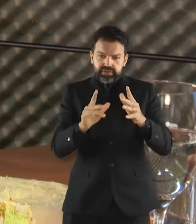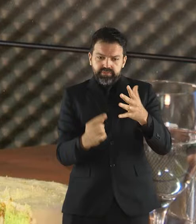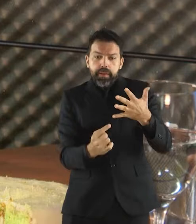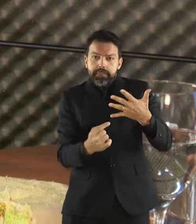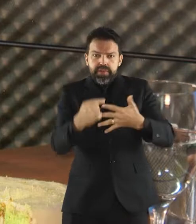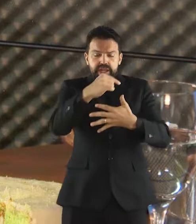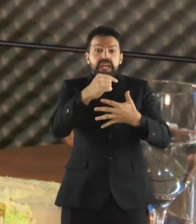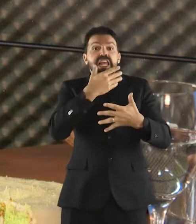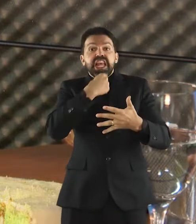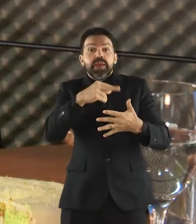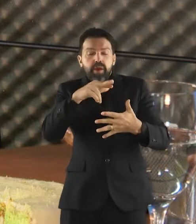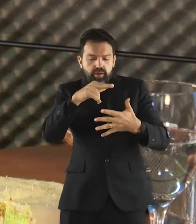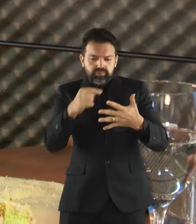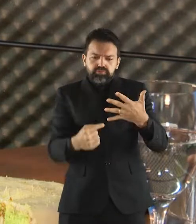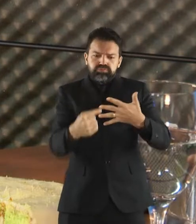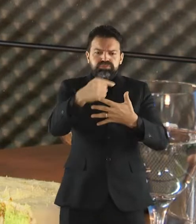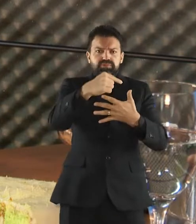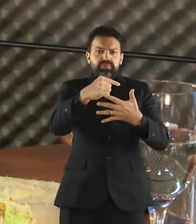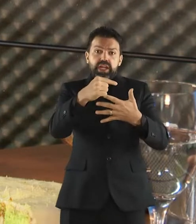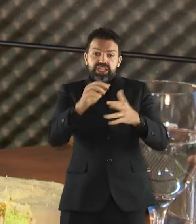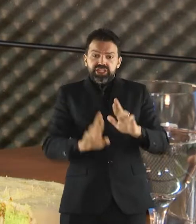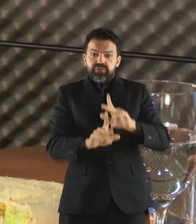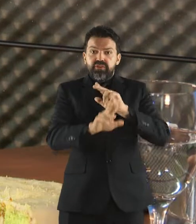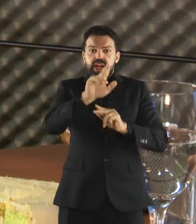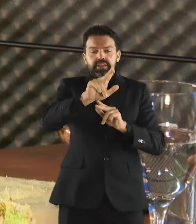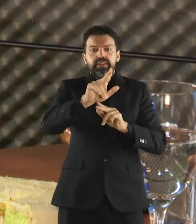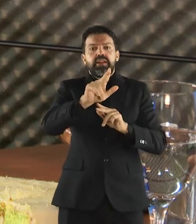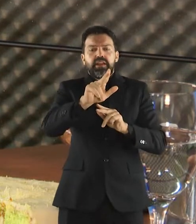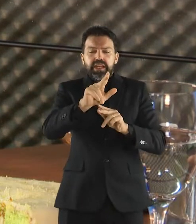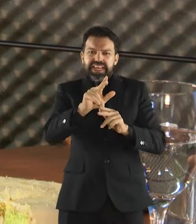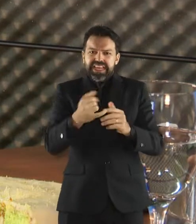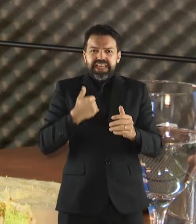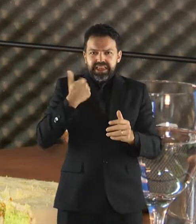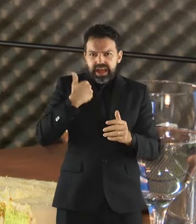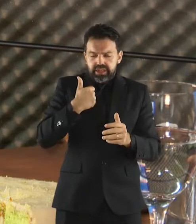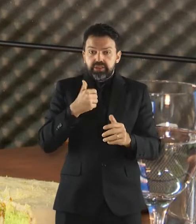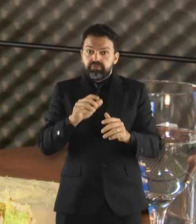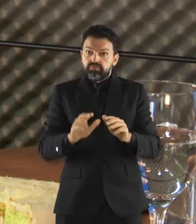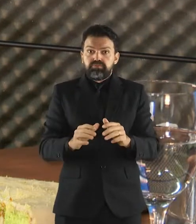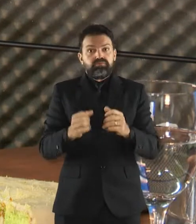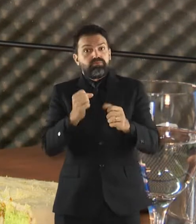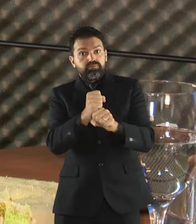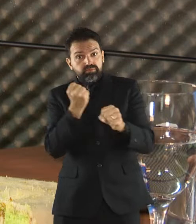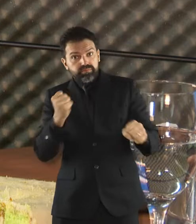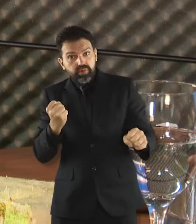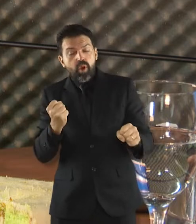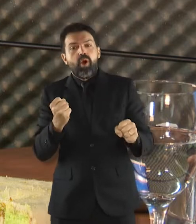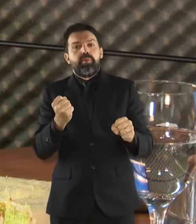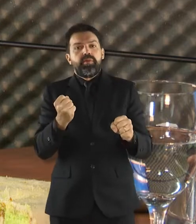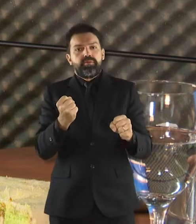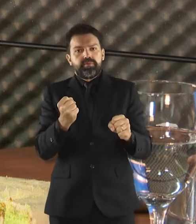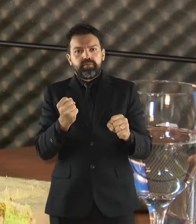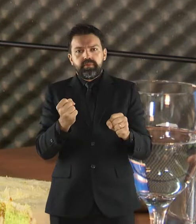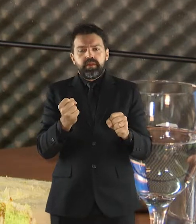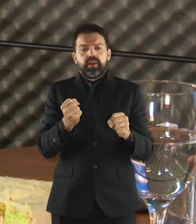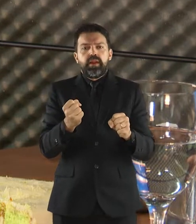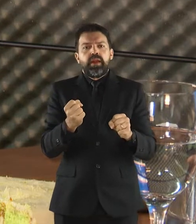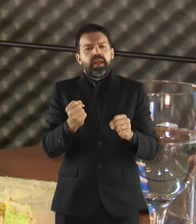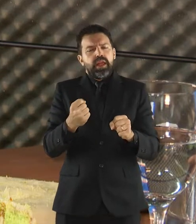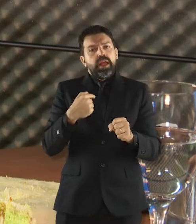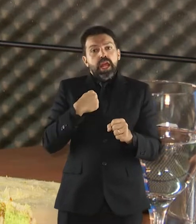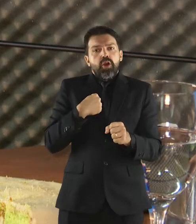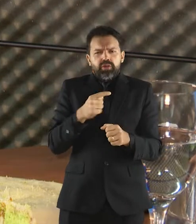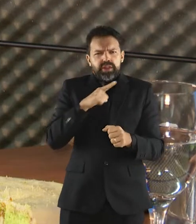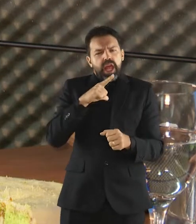muito grande. É mesmo? É muito grande. Então, assim, eu tenho até uma certa